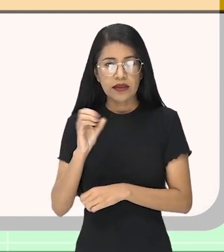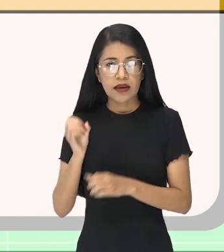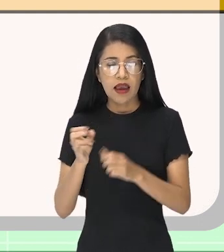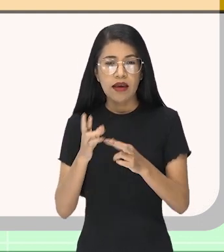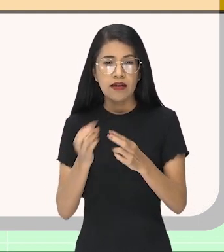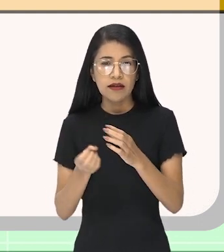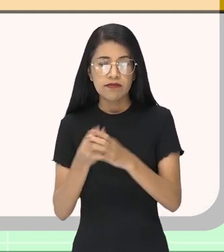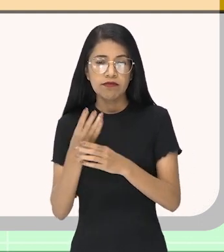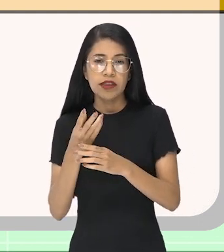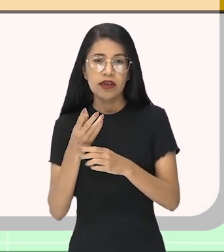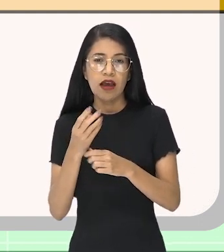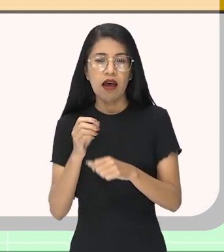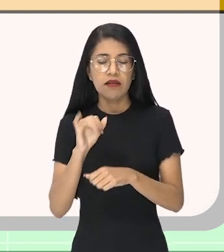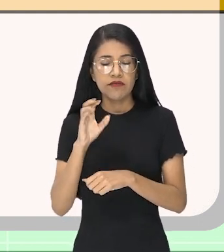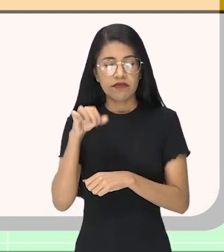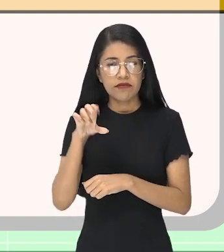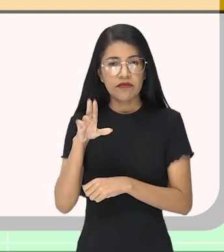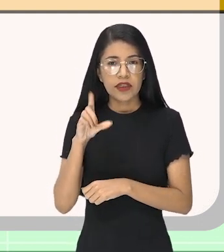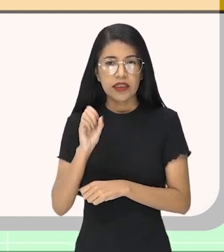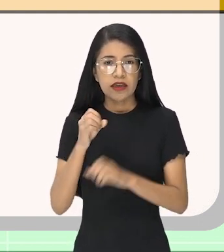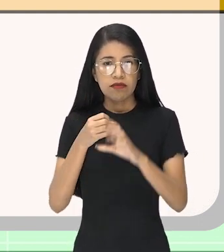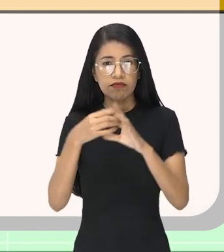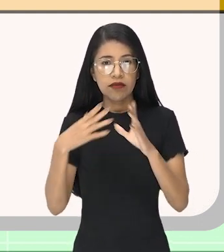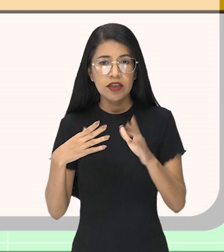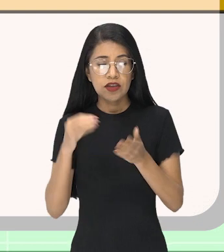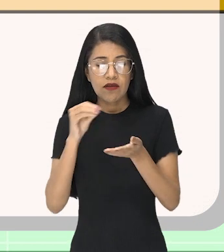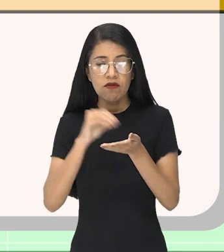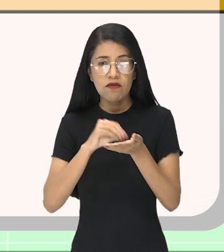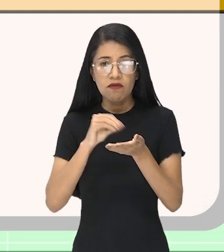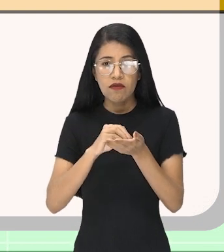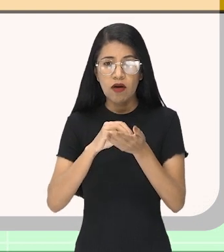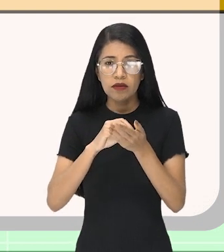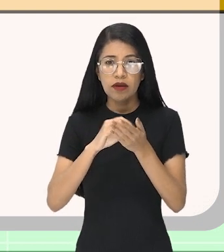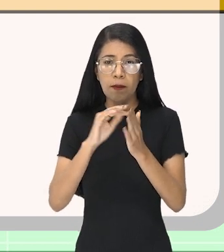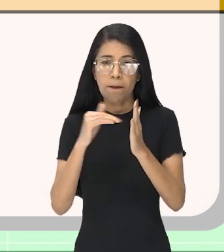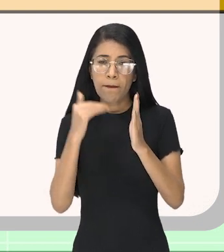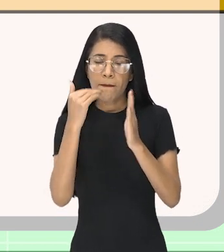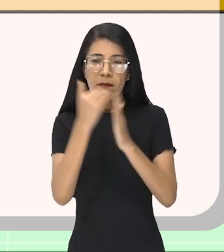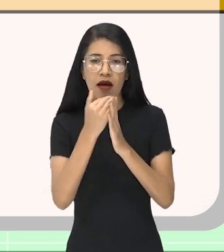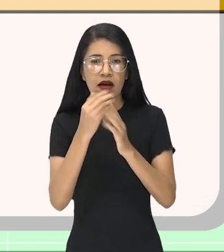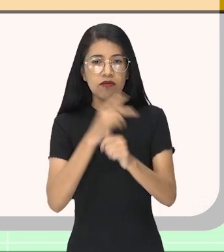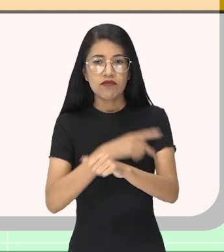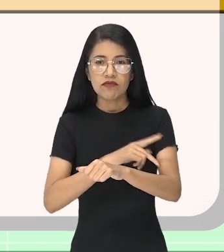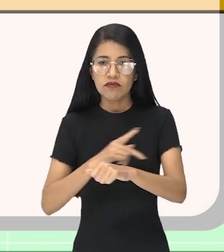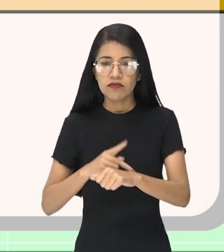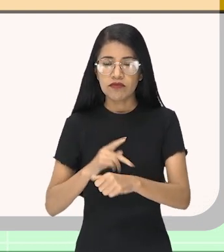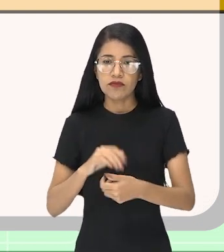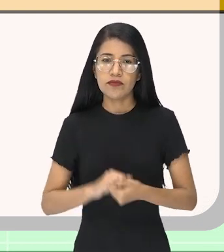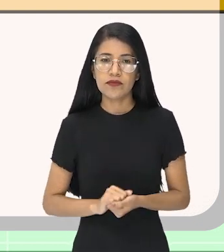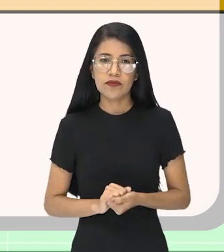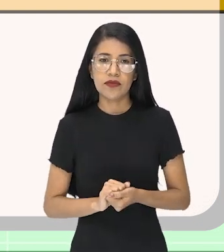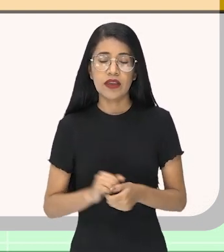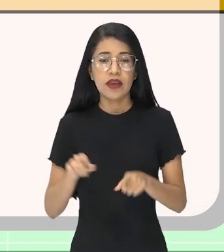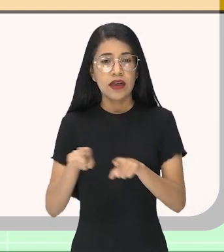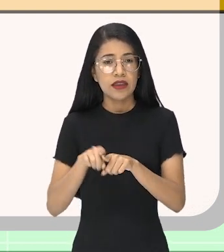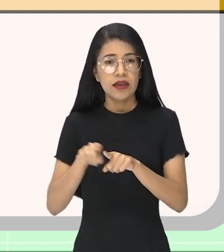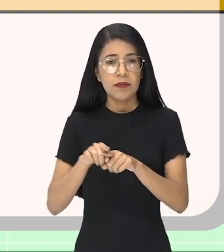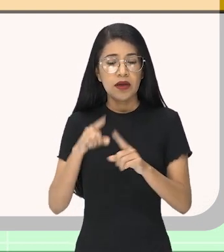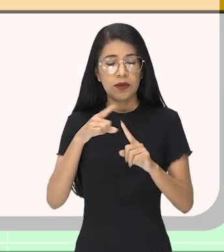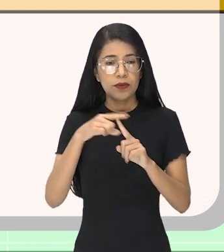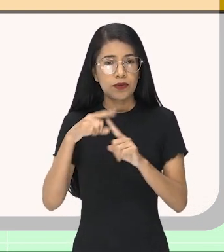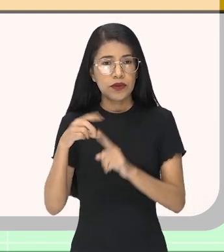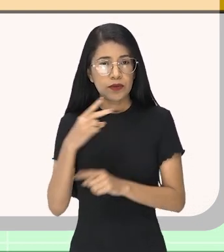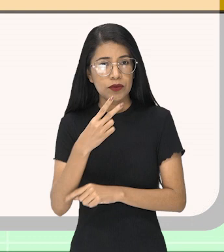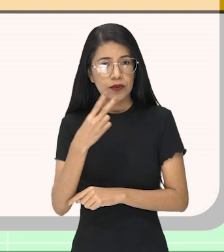de insulina e que se caracteriza pela deficiência absoluta do hormônio. Tem o diabetes tipo 2,